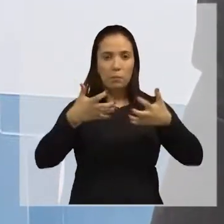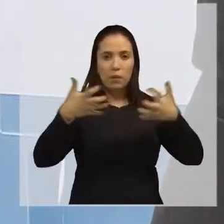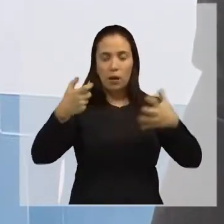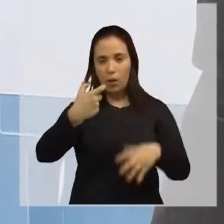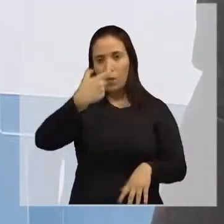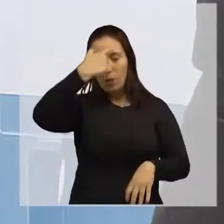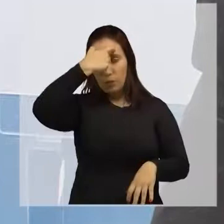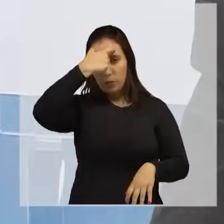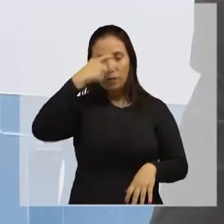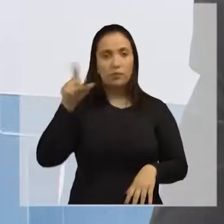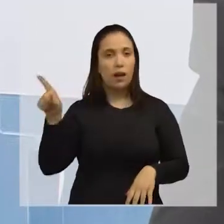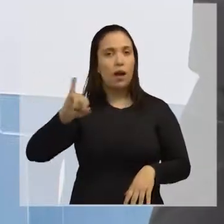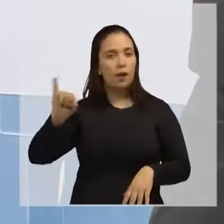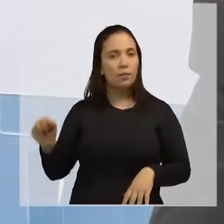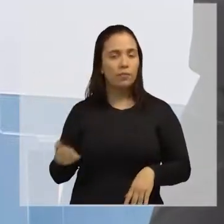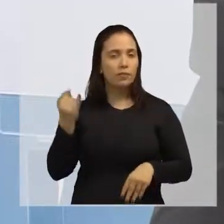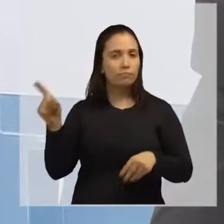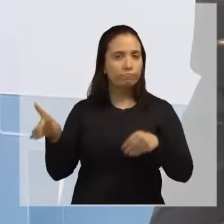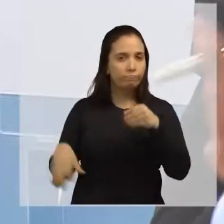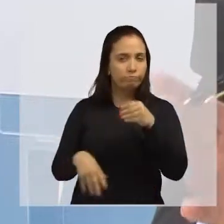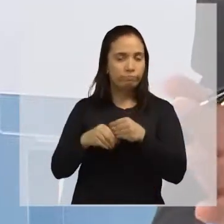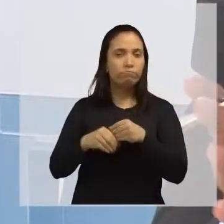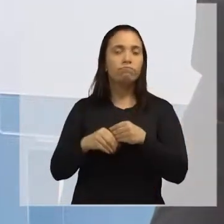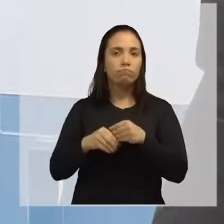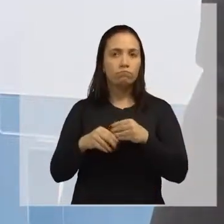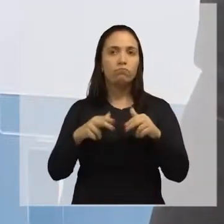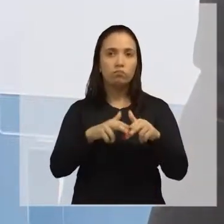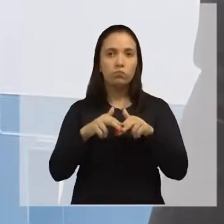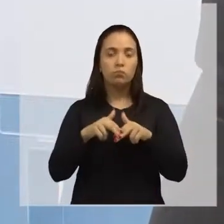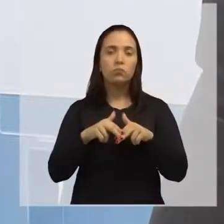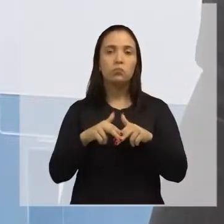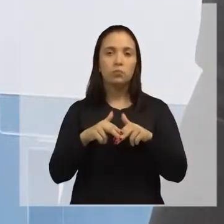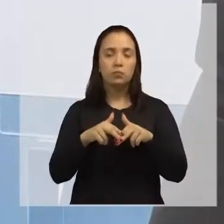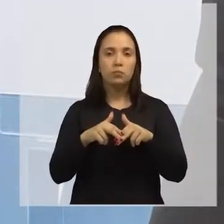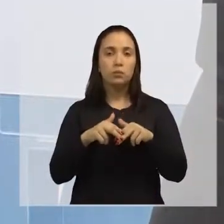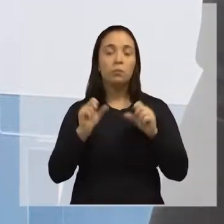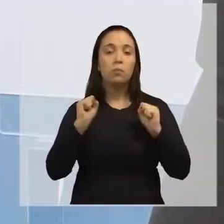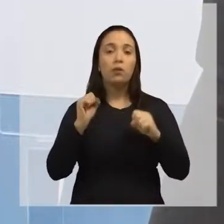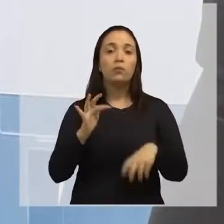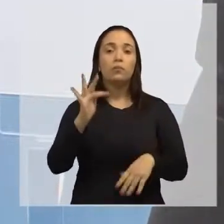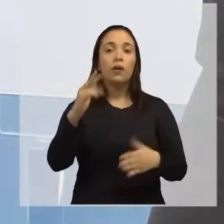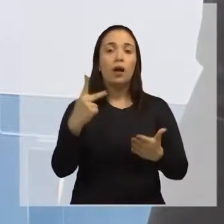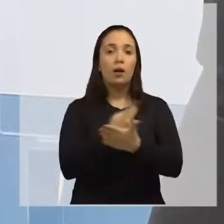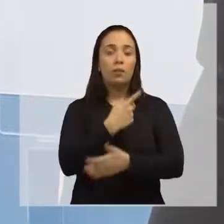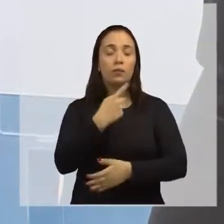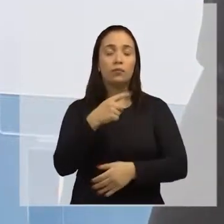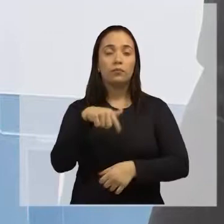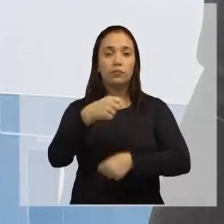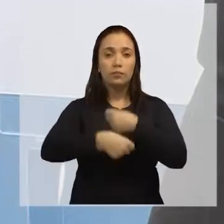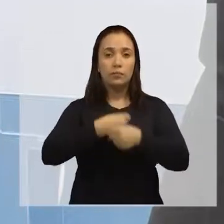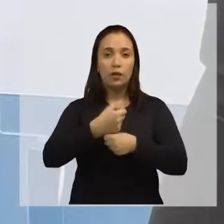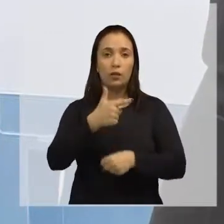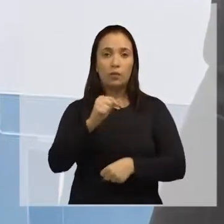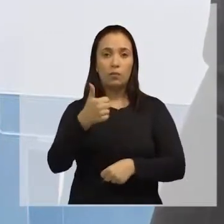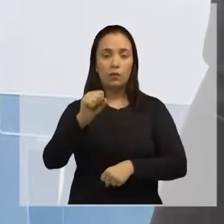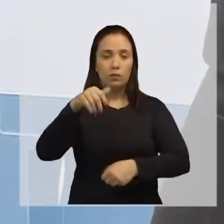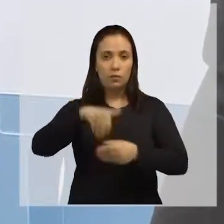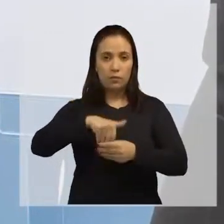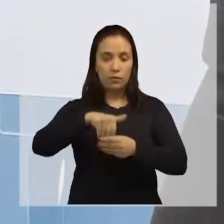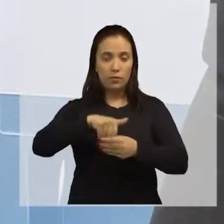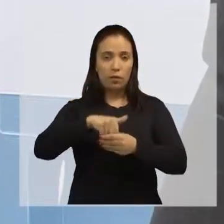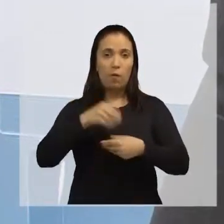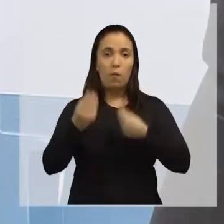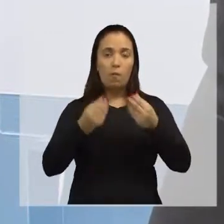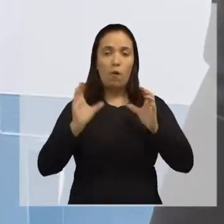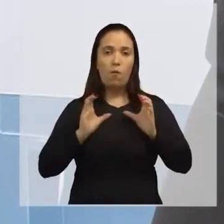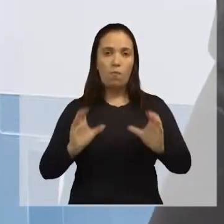bem, né? Demonstra uma escuridão no que pode acontecer em 2018 em relação às eleições, do comportamento do povo brasileiro,